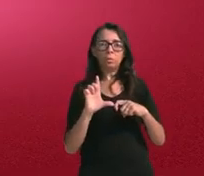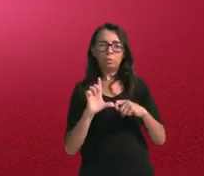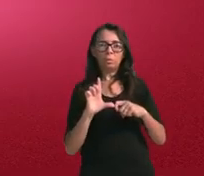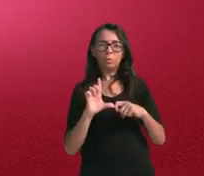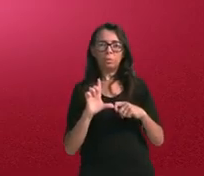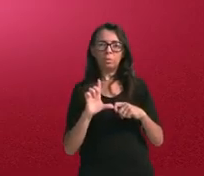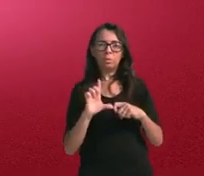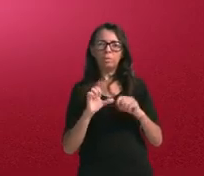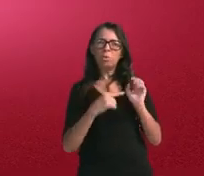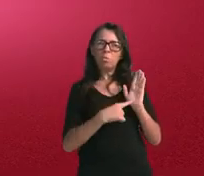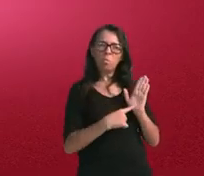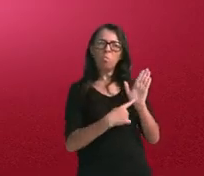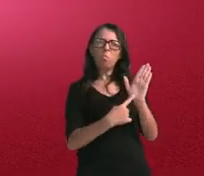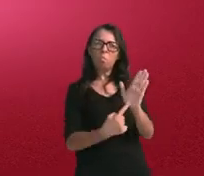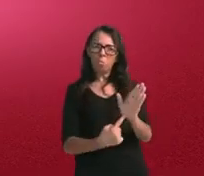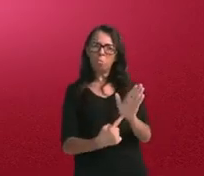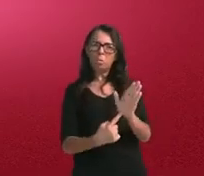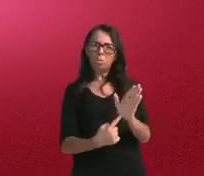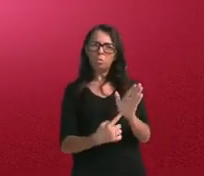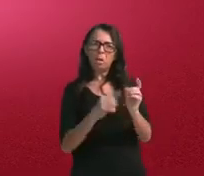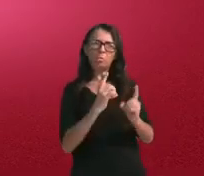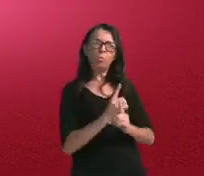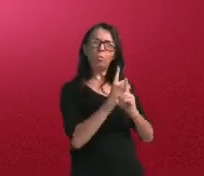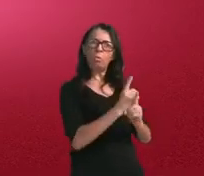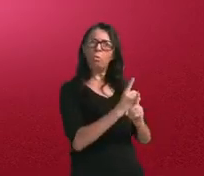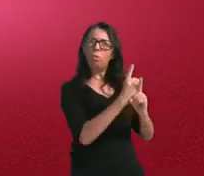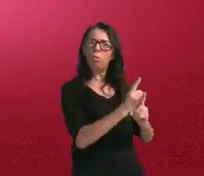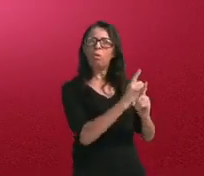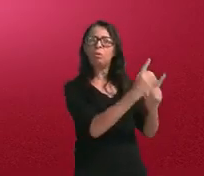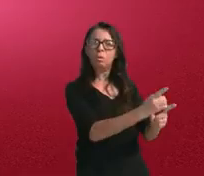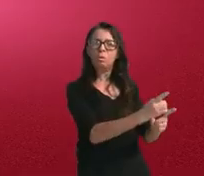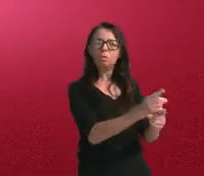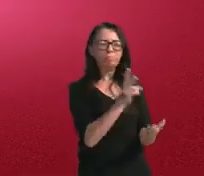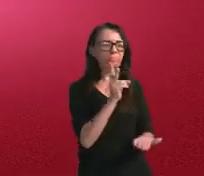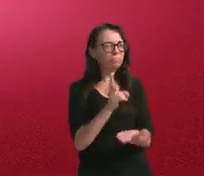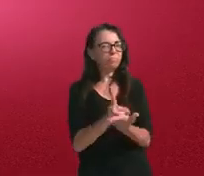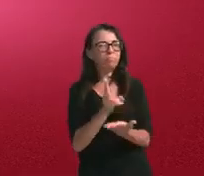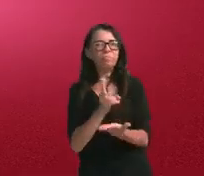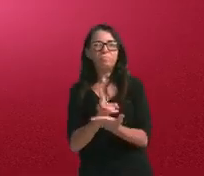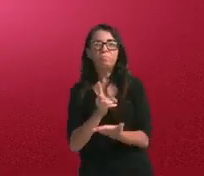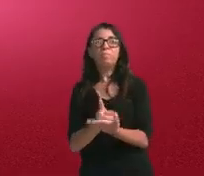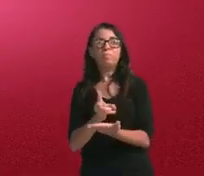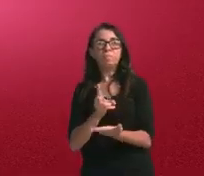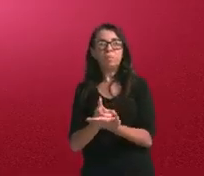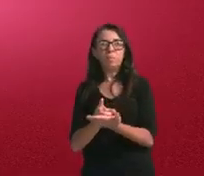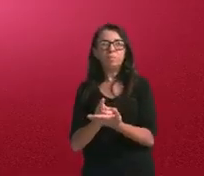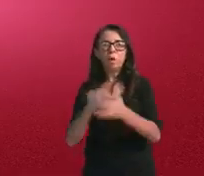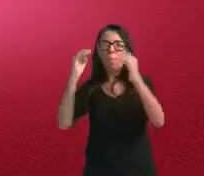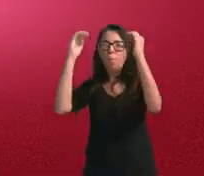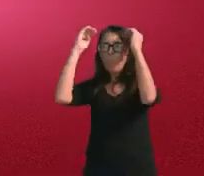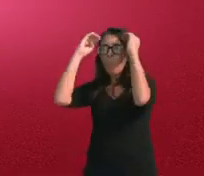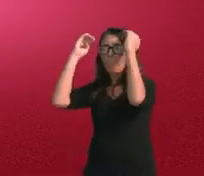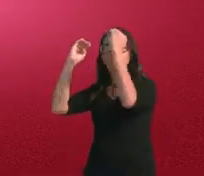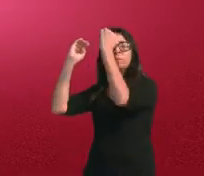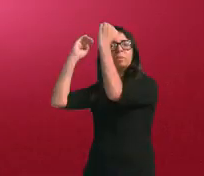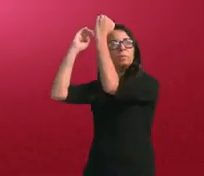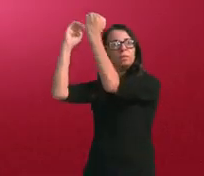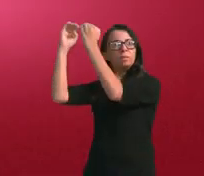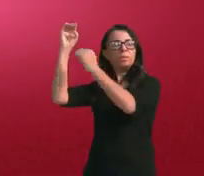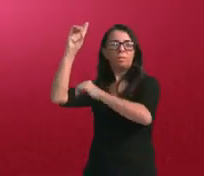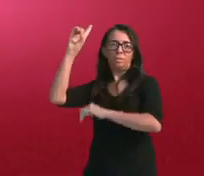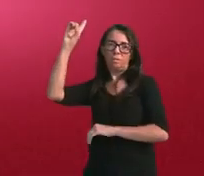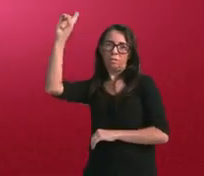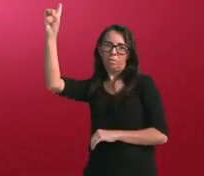e depois da obediência, Deus provinha, Deus fornecia a